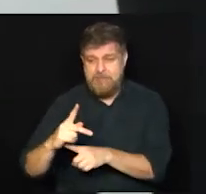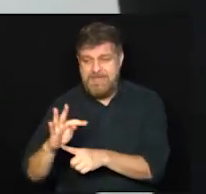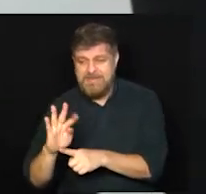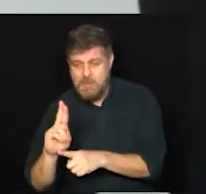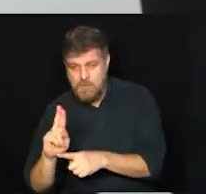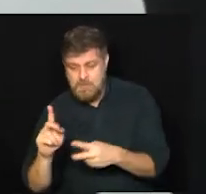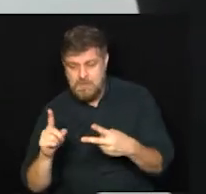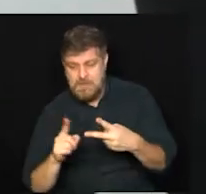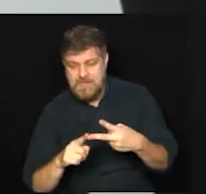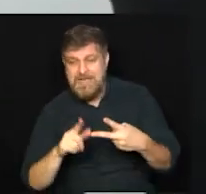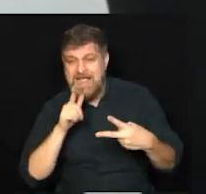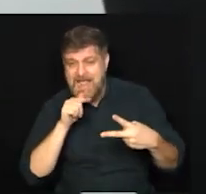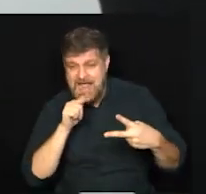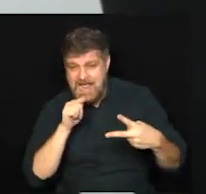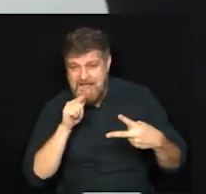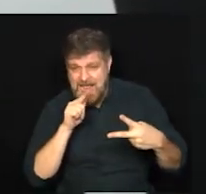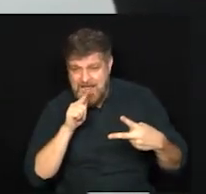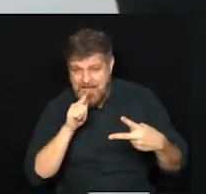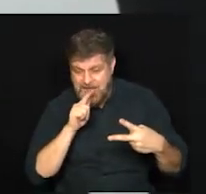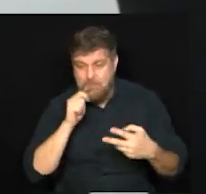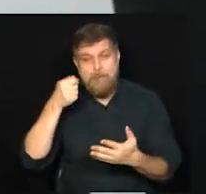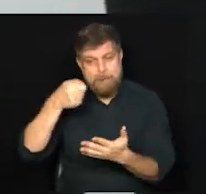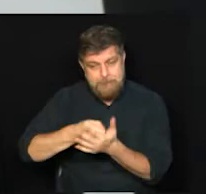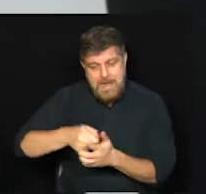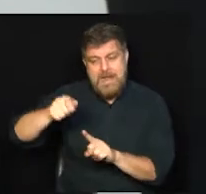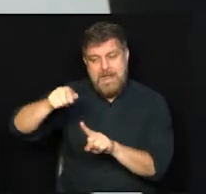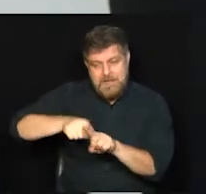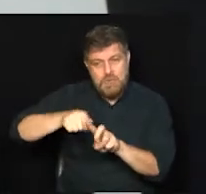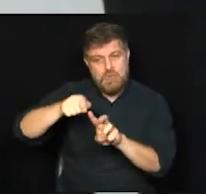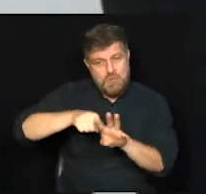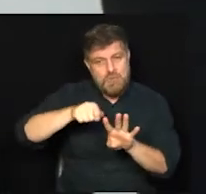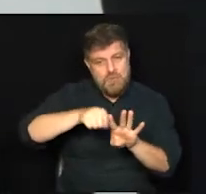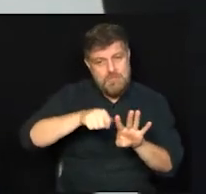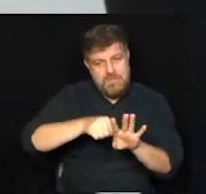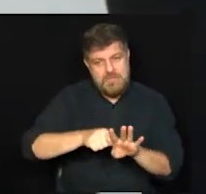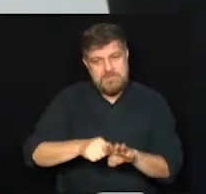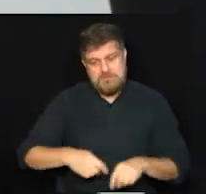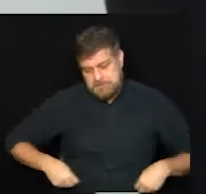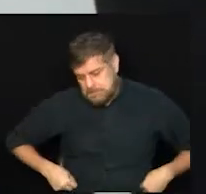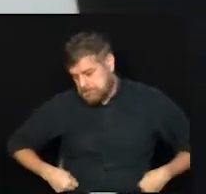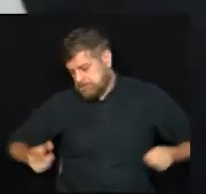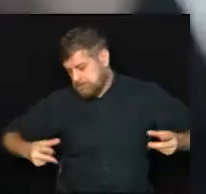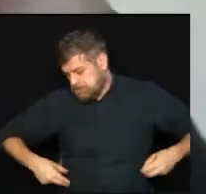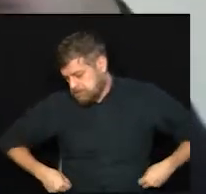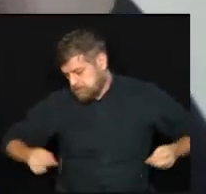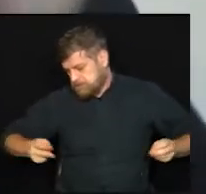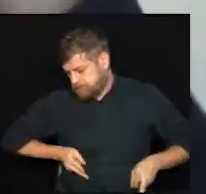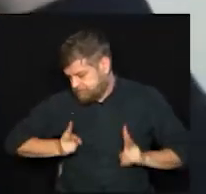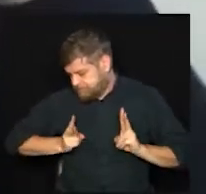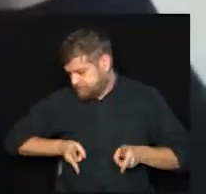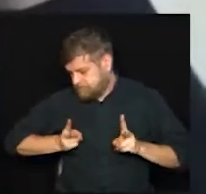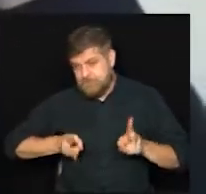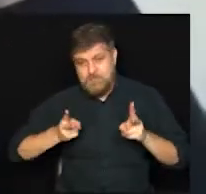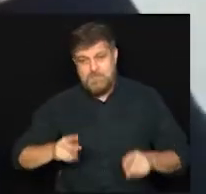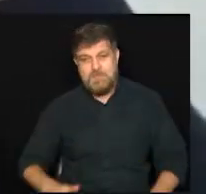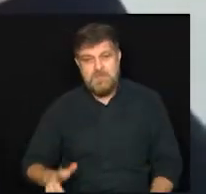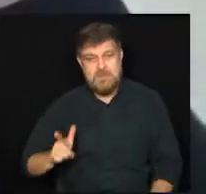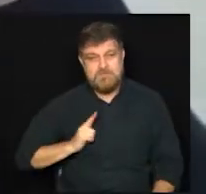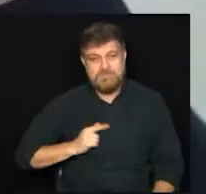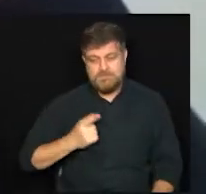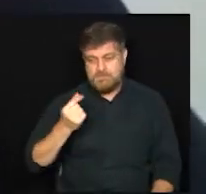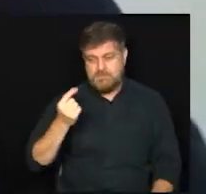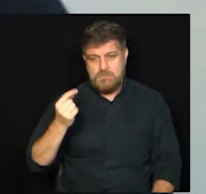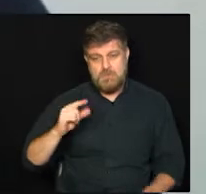Sanasa, com essa questão de ter os 10 metros cúbicos por UH, é um custo fixo. O teu custo fixo está aqui, mas quando o teu faturamento faz